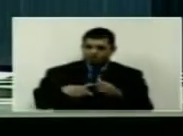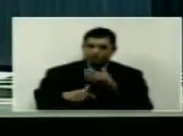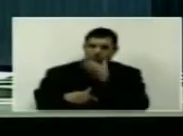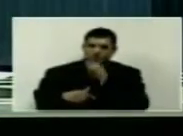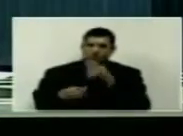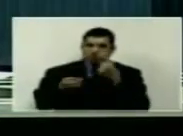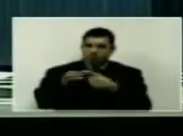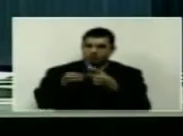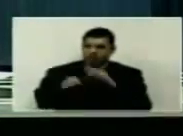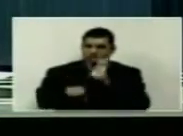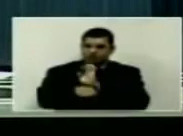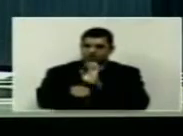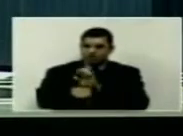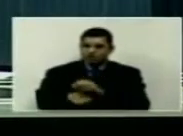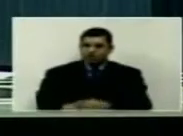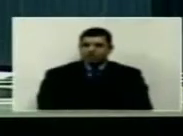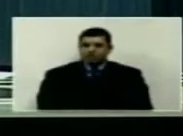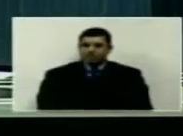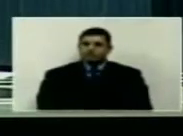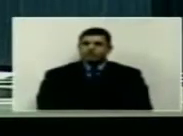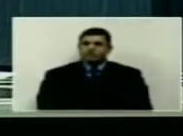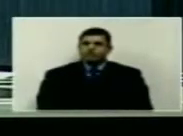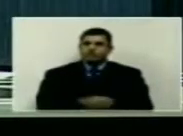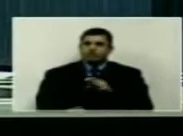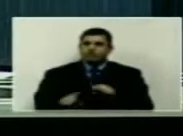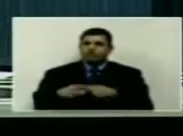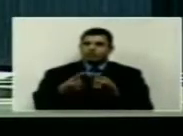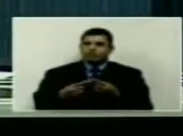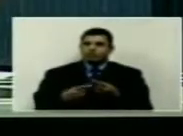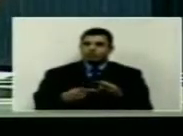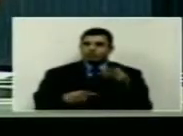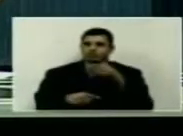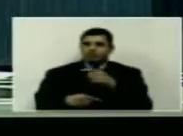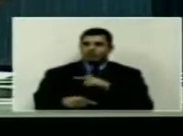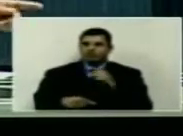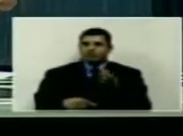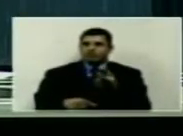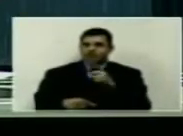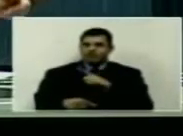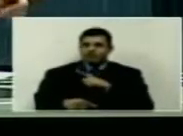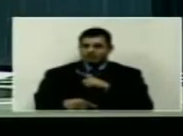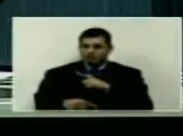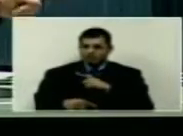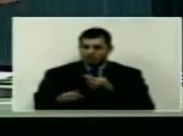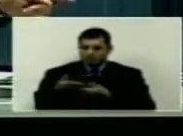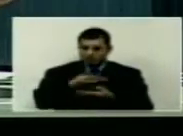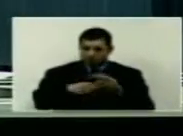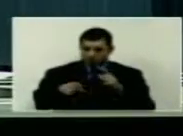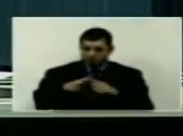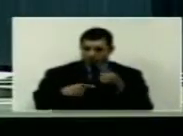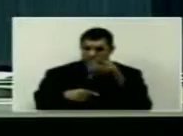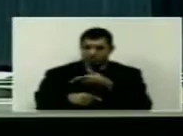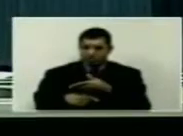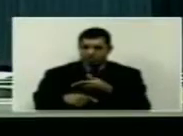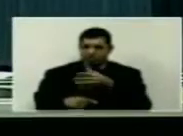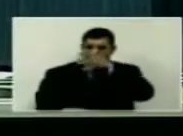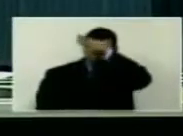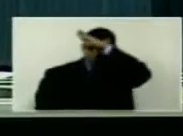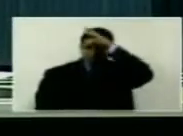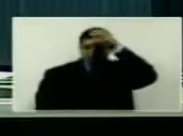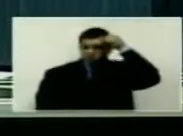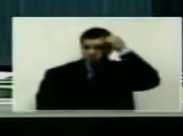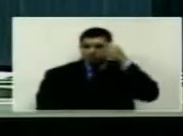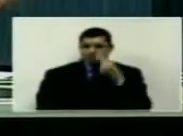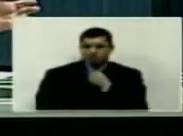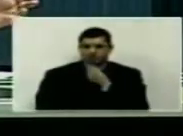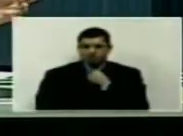homem do interior do Estado. Mas também tem a ver com defesa dos interesses do polo industrial de Manaus.